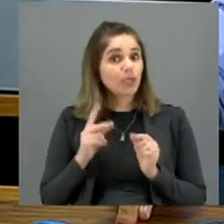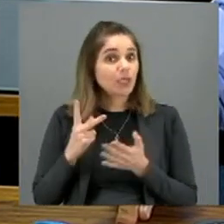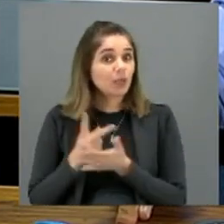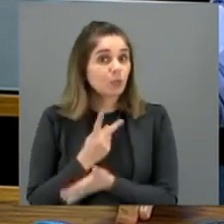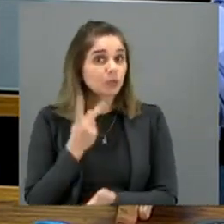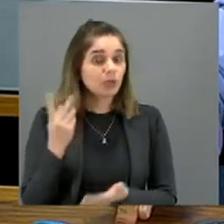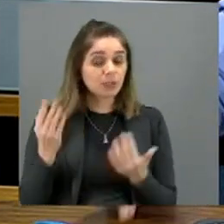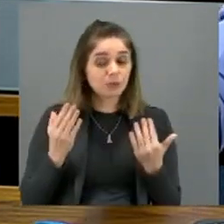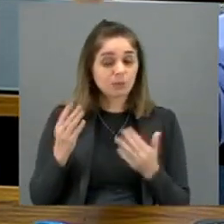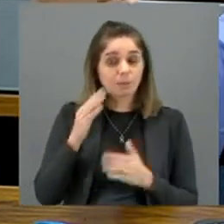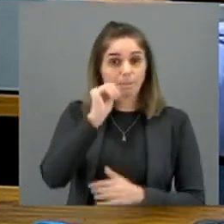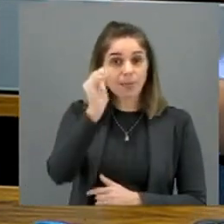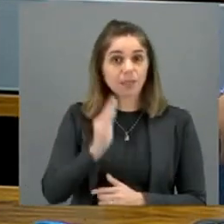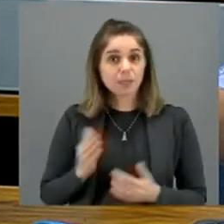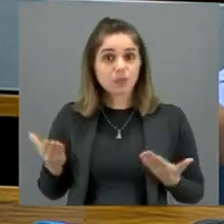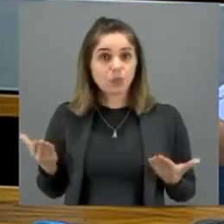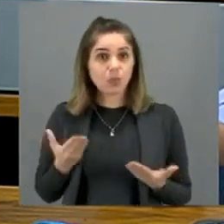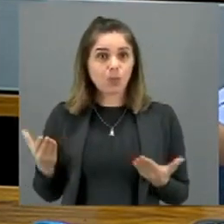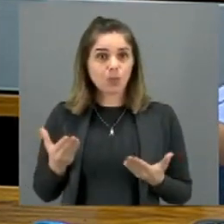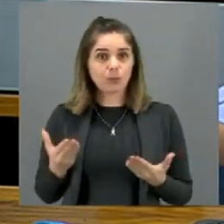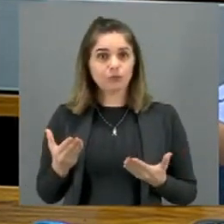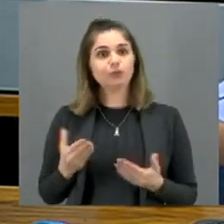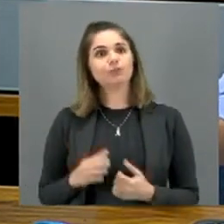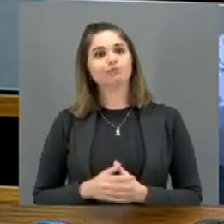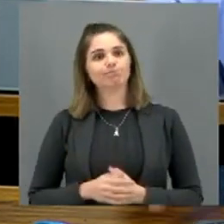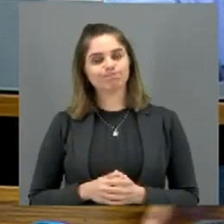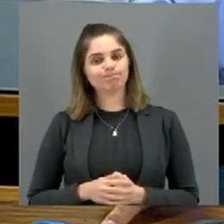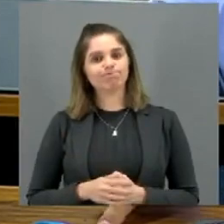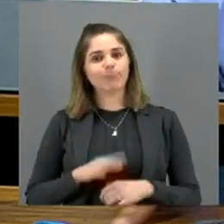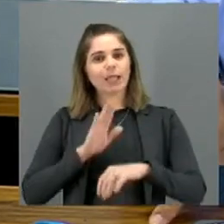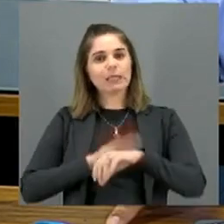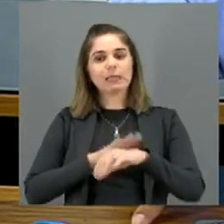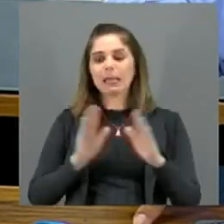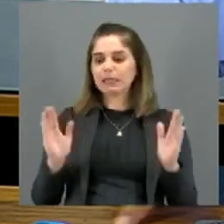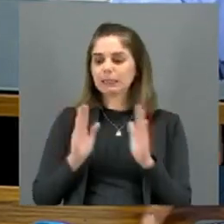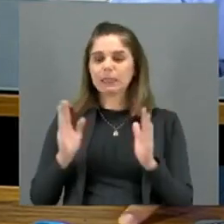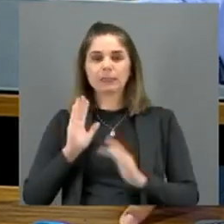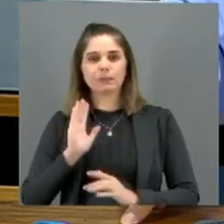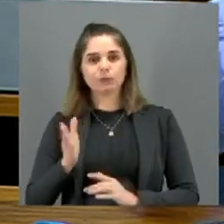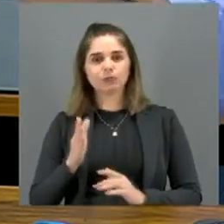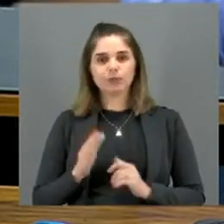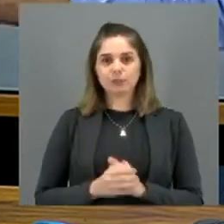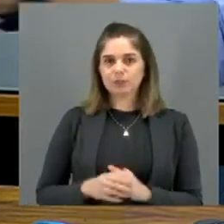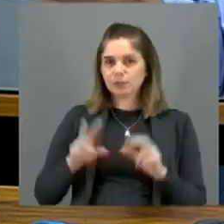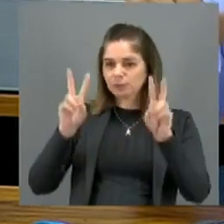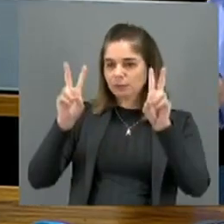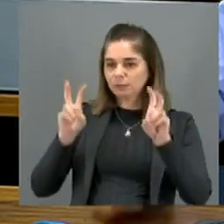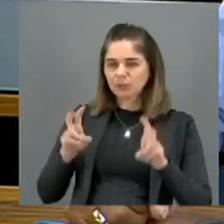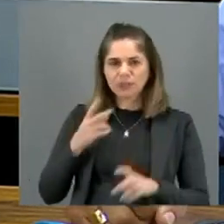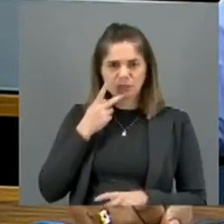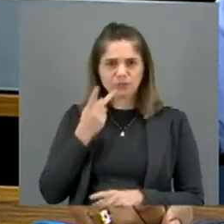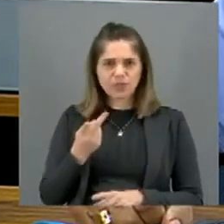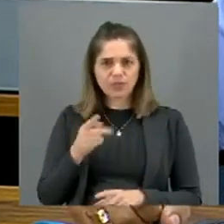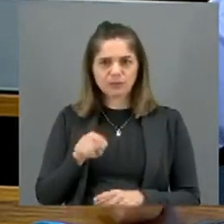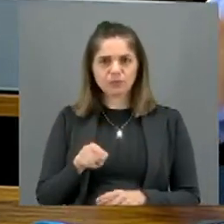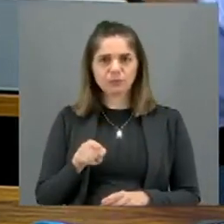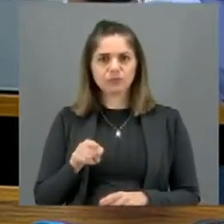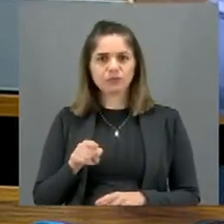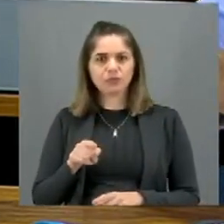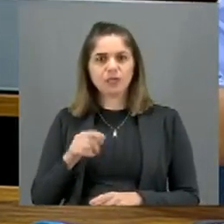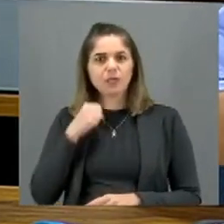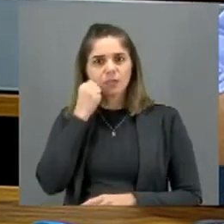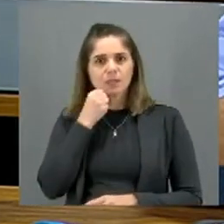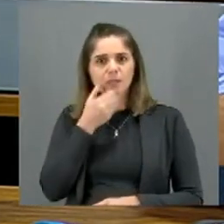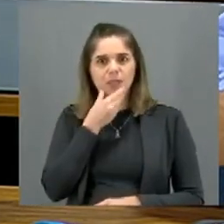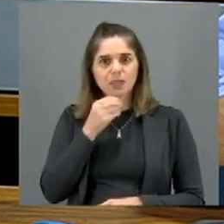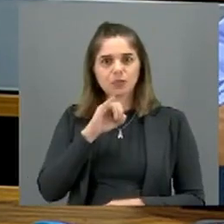hoje, e já há muito tempo, e sobre essa matéria eu falo, e aqui tinha o senador Jacques Wagner,